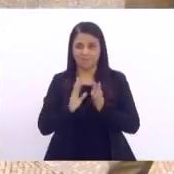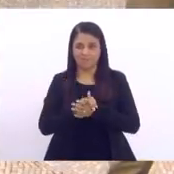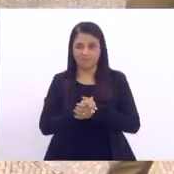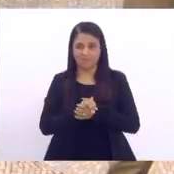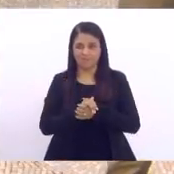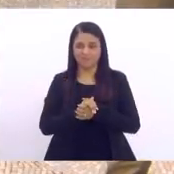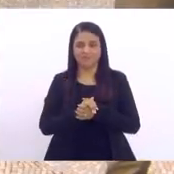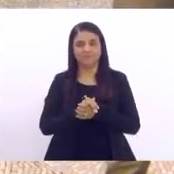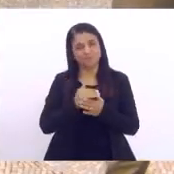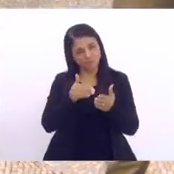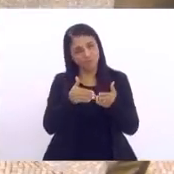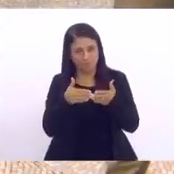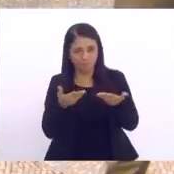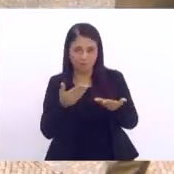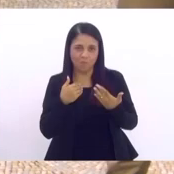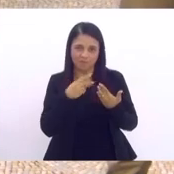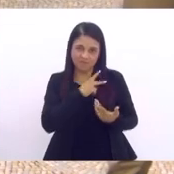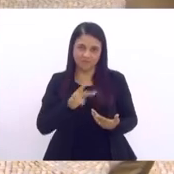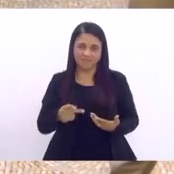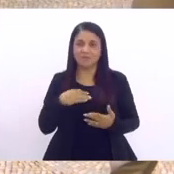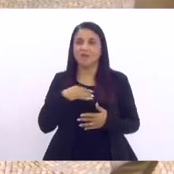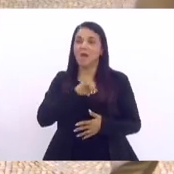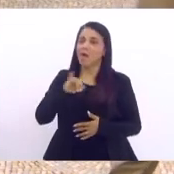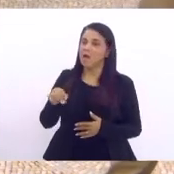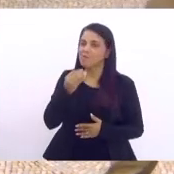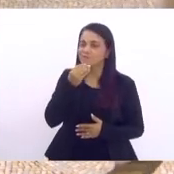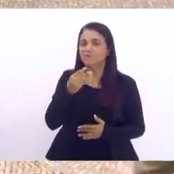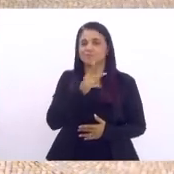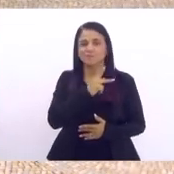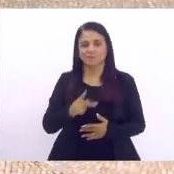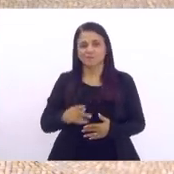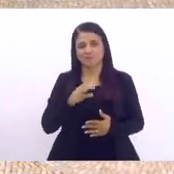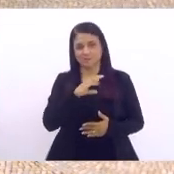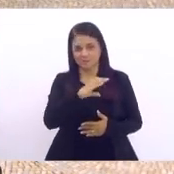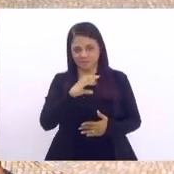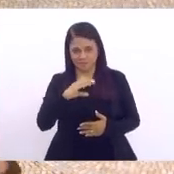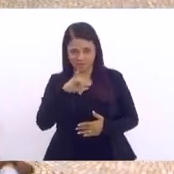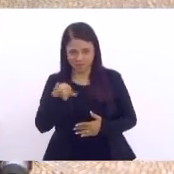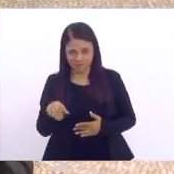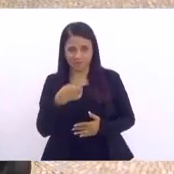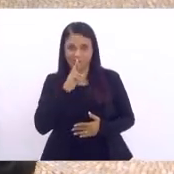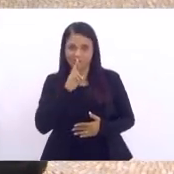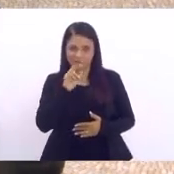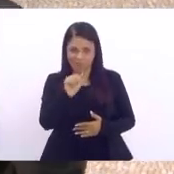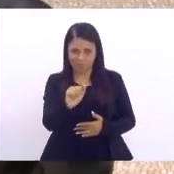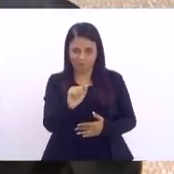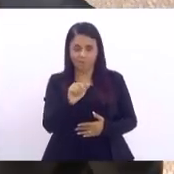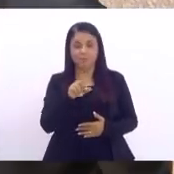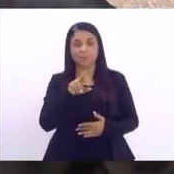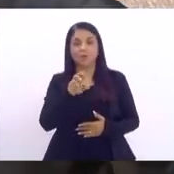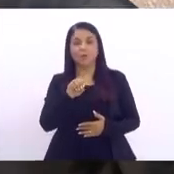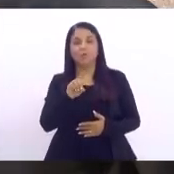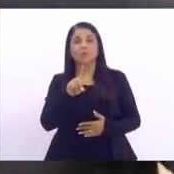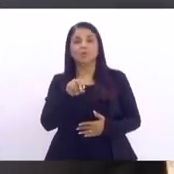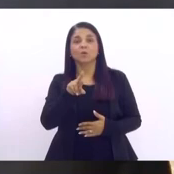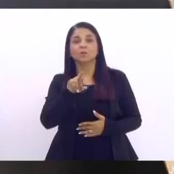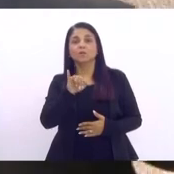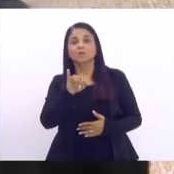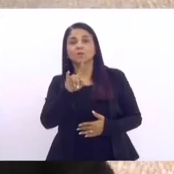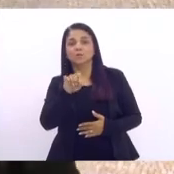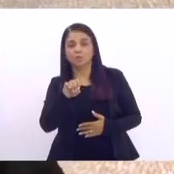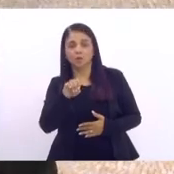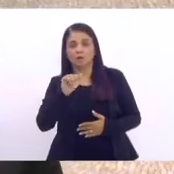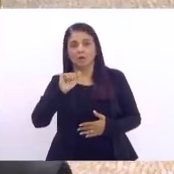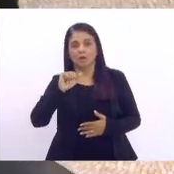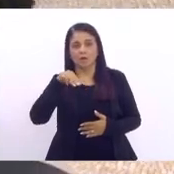Amorim, nosso presidente da CCJ, e também aproveitar a oportunidade aqui, eu garanto que eu não vou